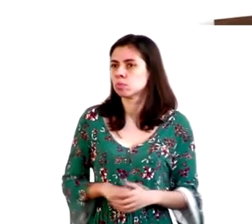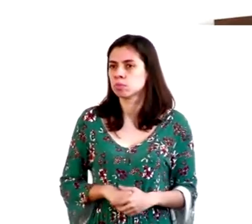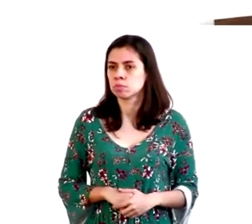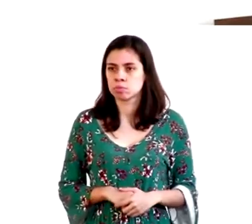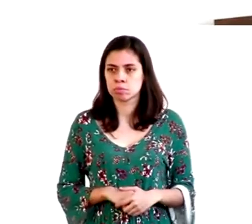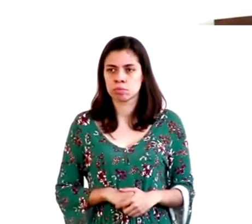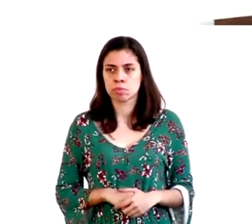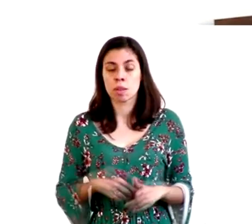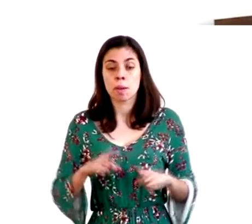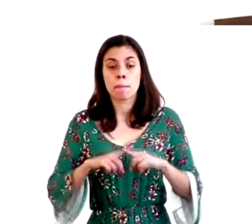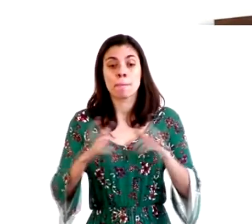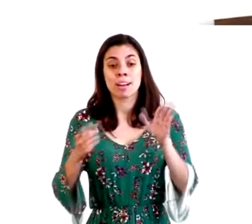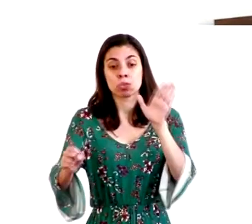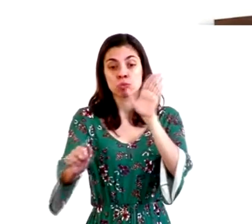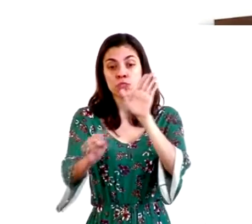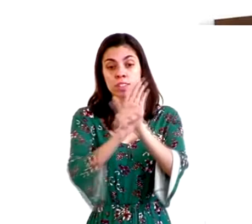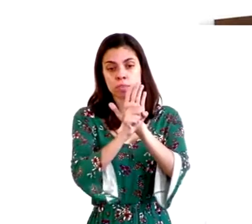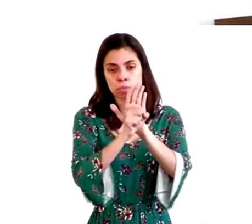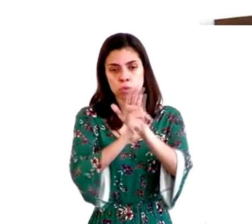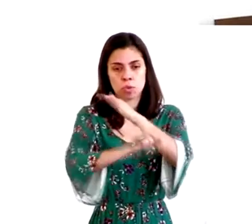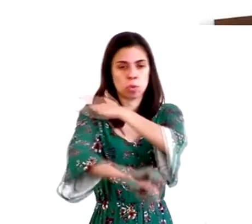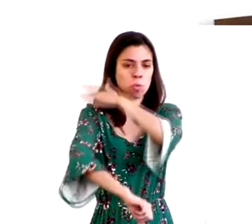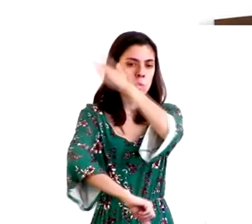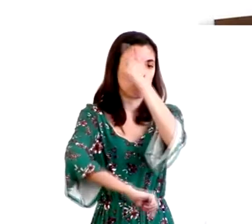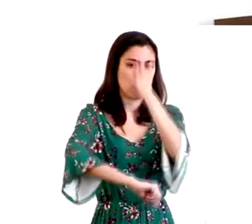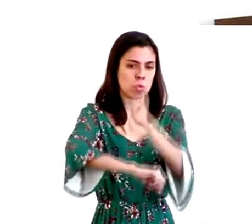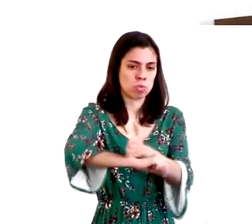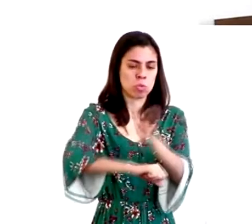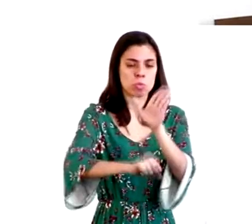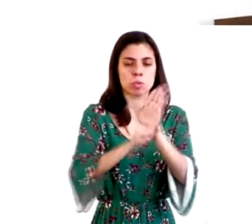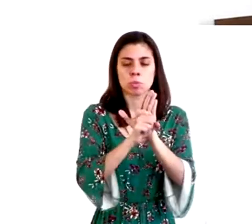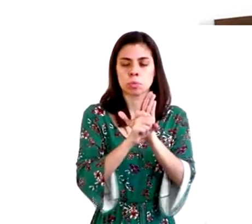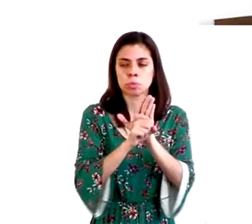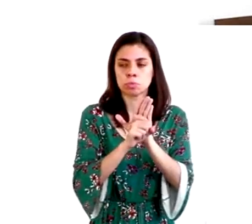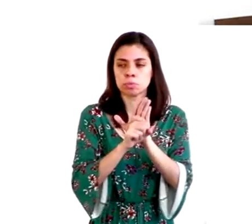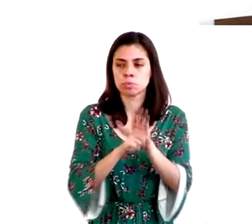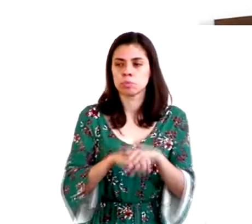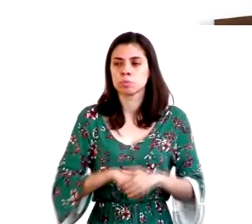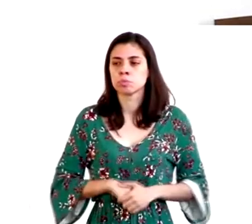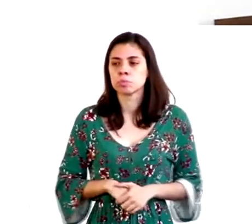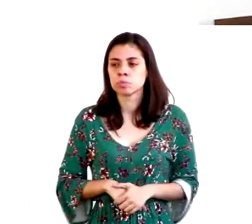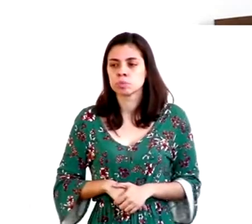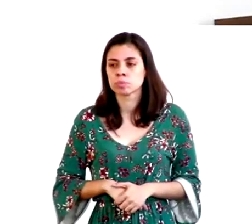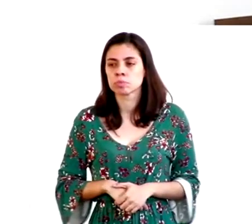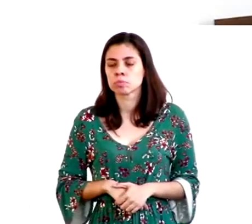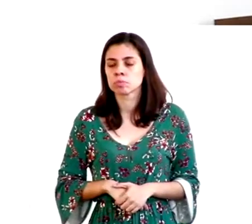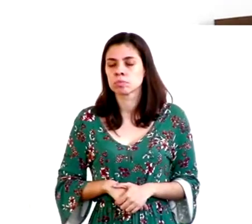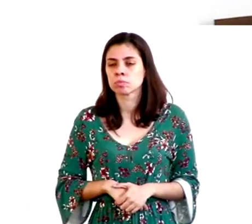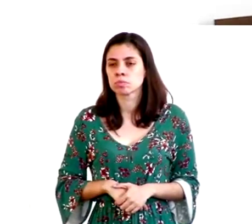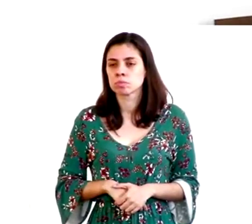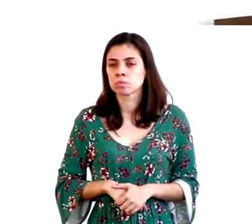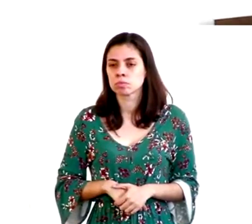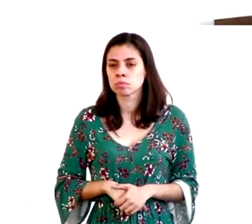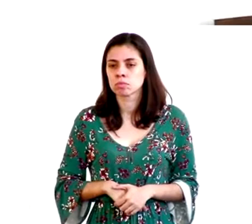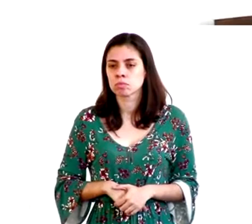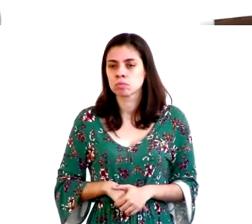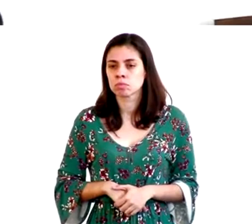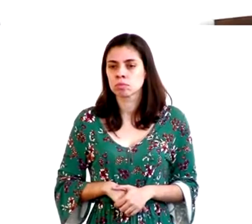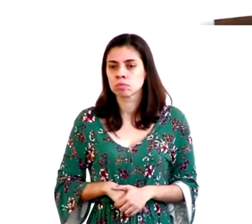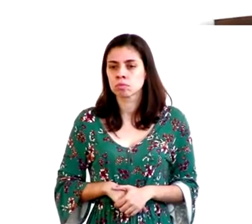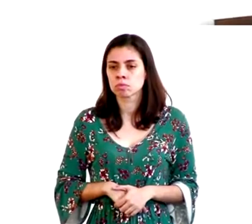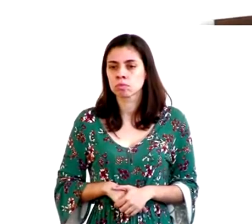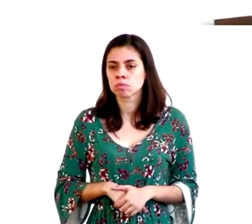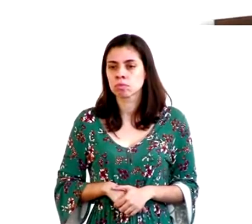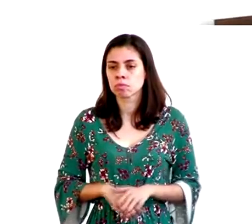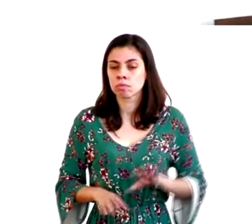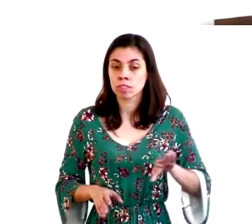carregam um simbolismo importante. Por exemplo, o monte muito alto foi para onde